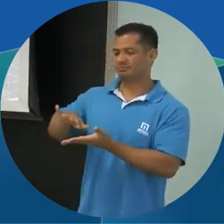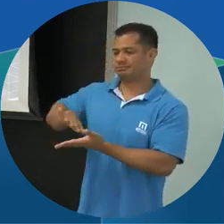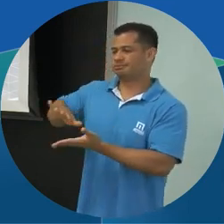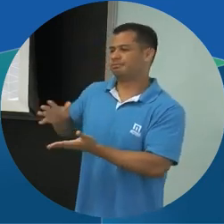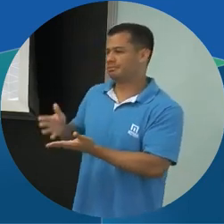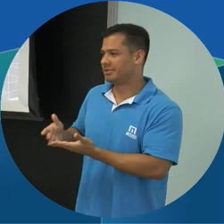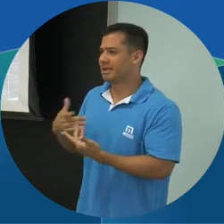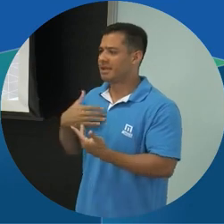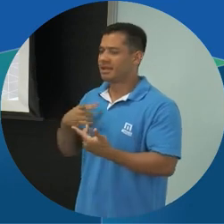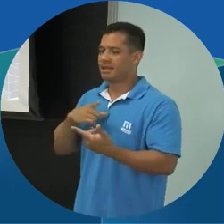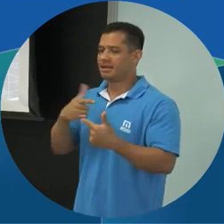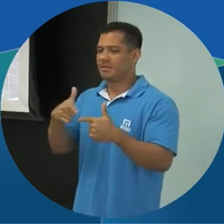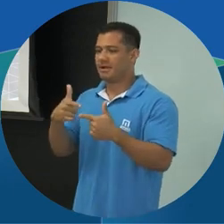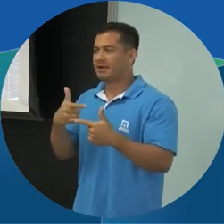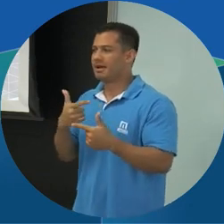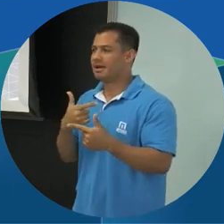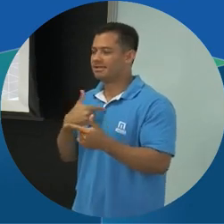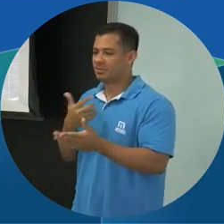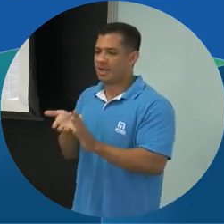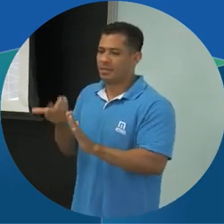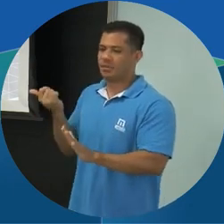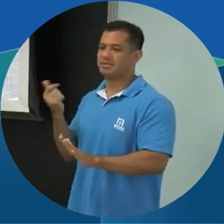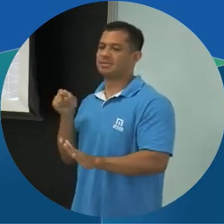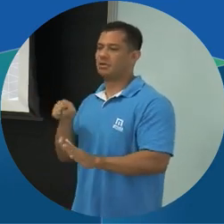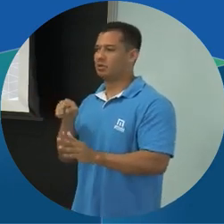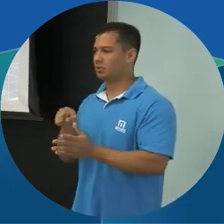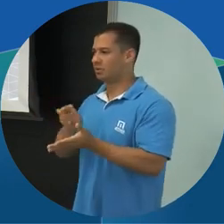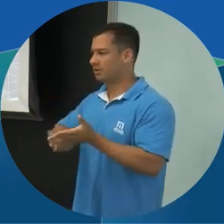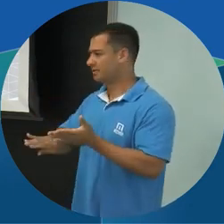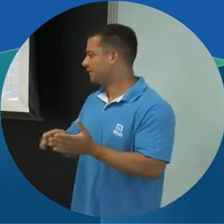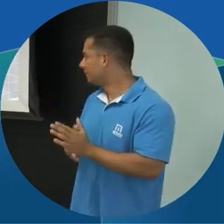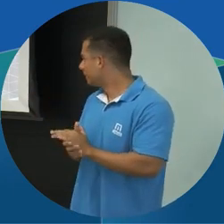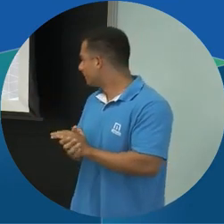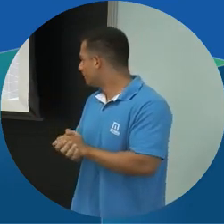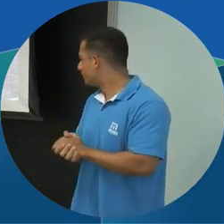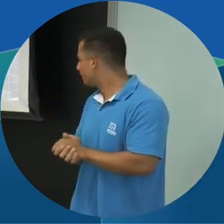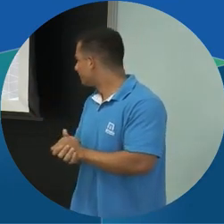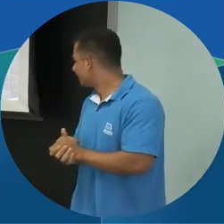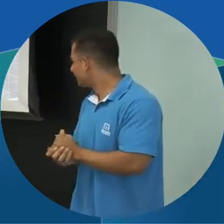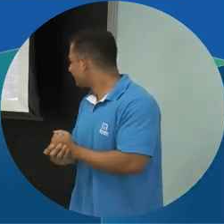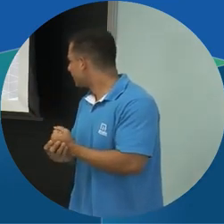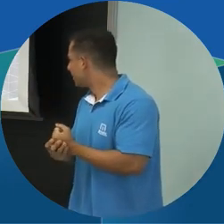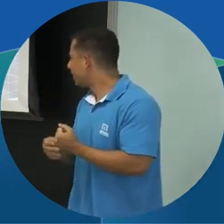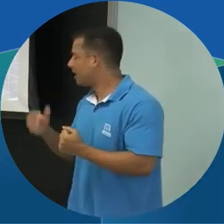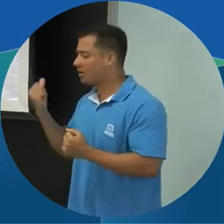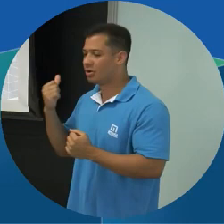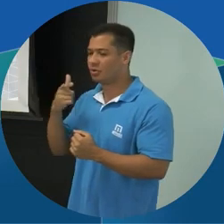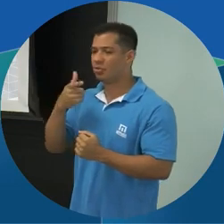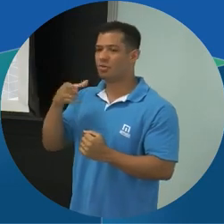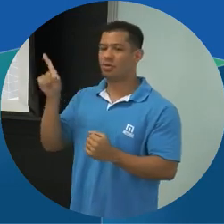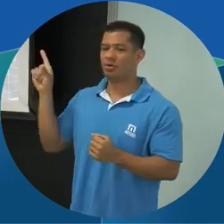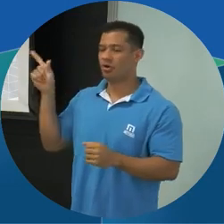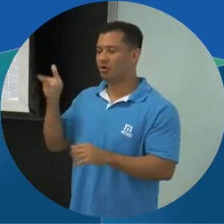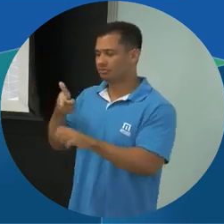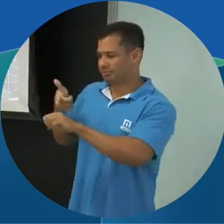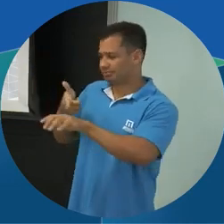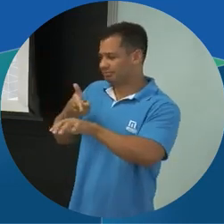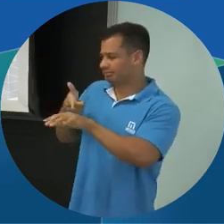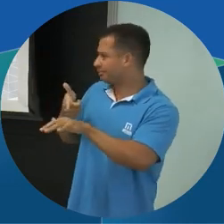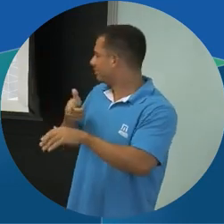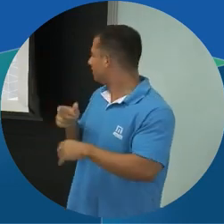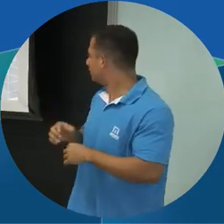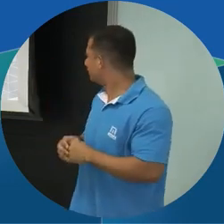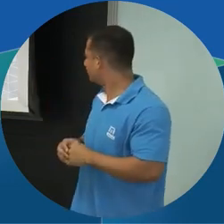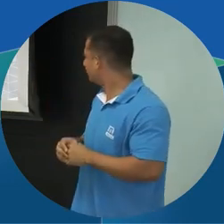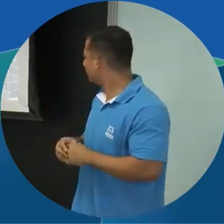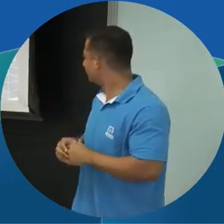aqui bastante na questão da remoção desse resíduo, tá? Enquanto que o hidrojateamento ali, aqui